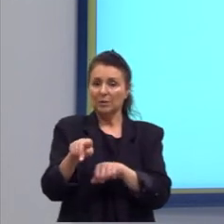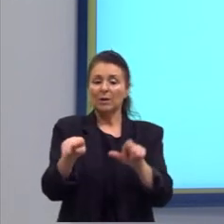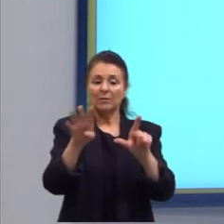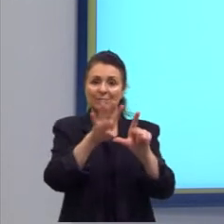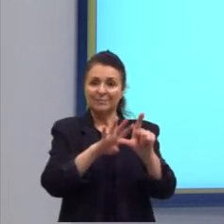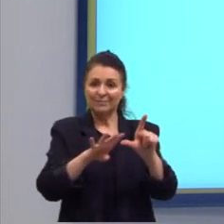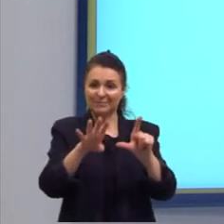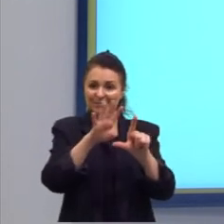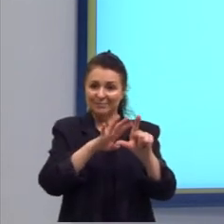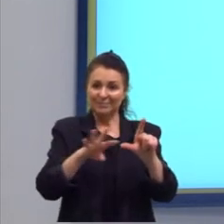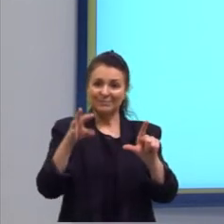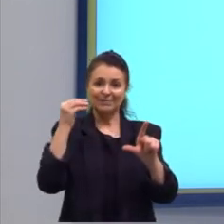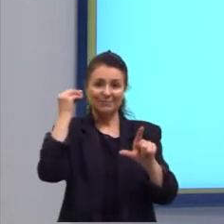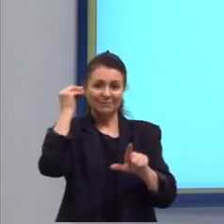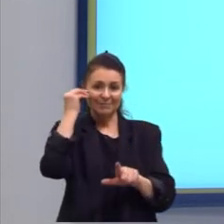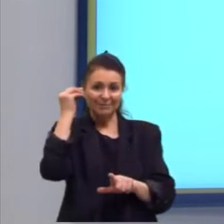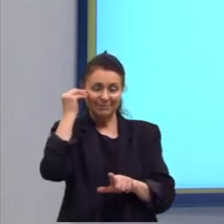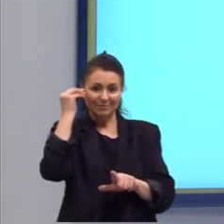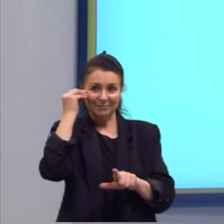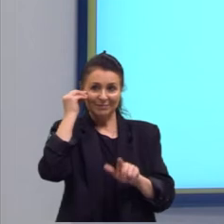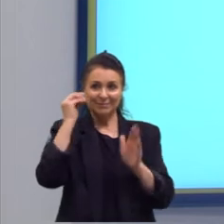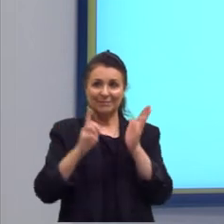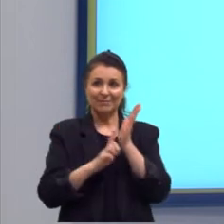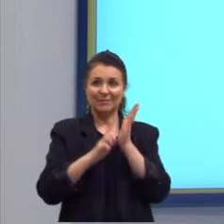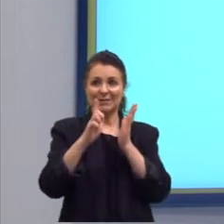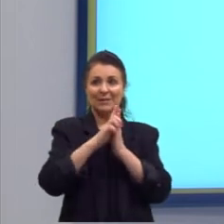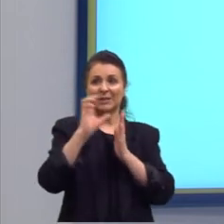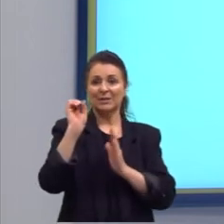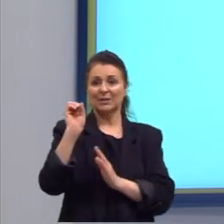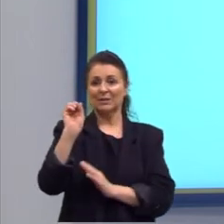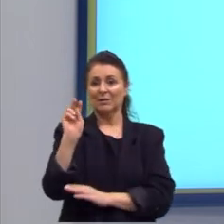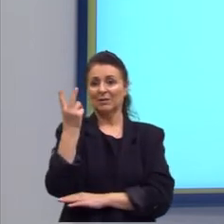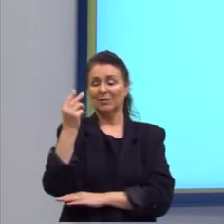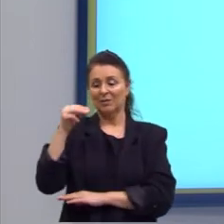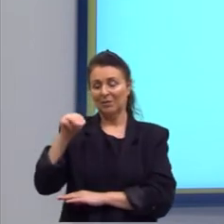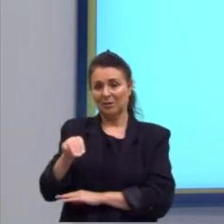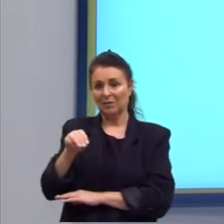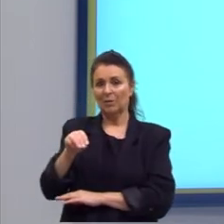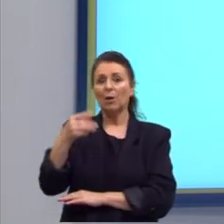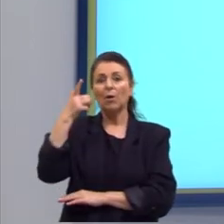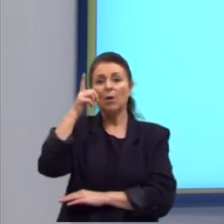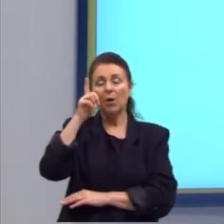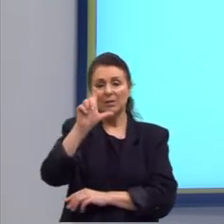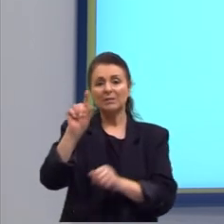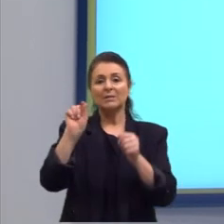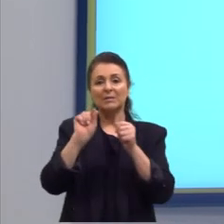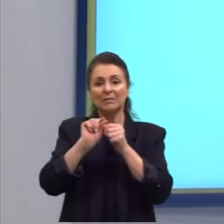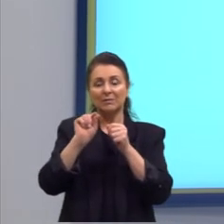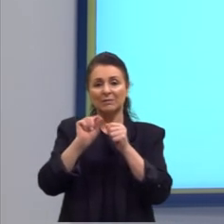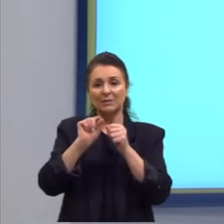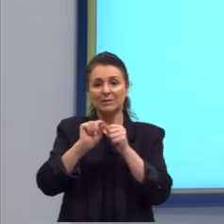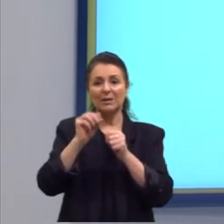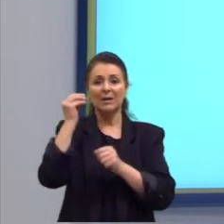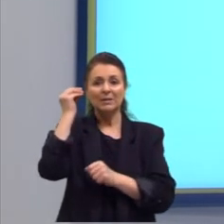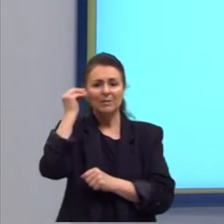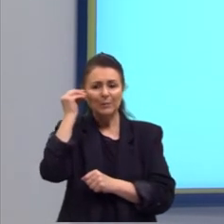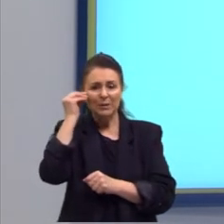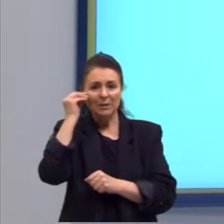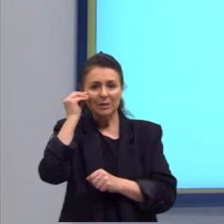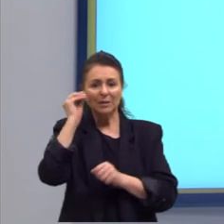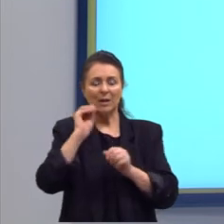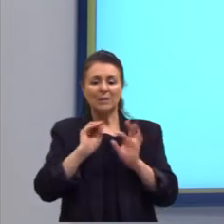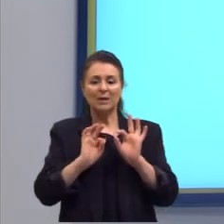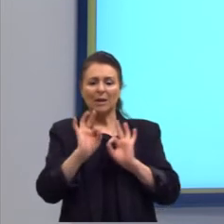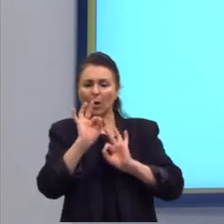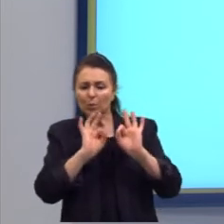simulador da Lady on também é do Pet tá e a gente consegue então fazer essa mexer